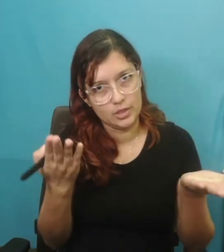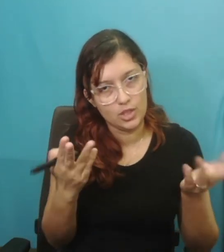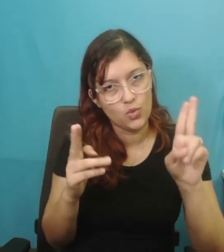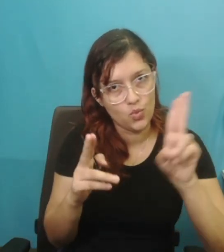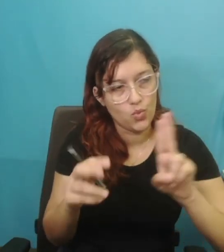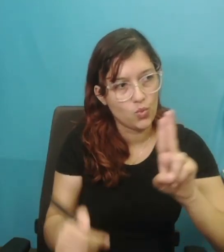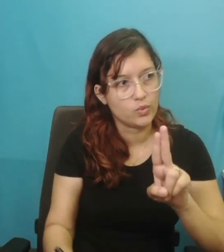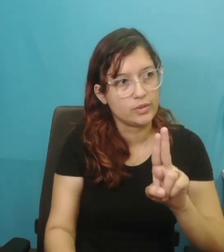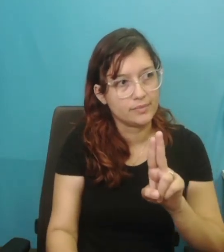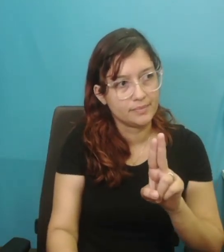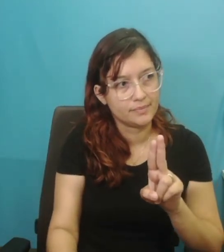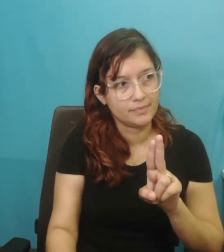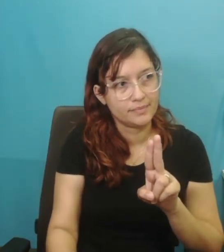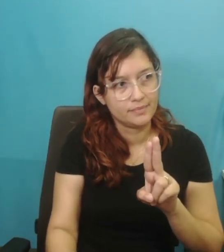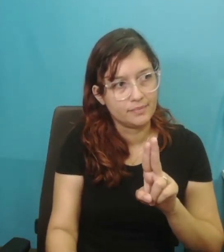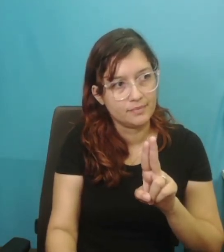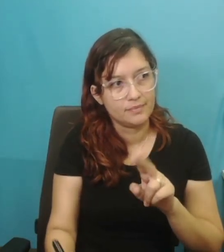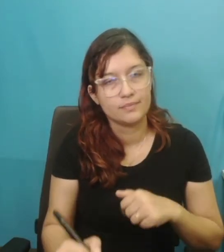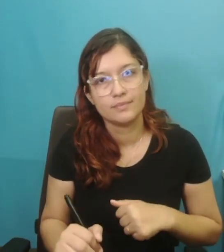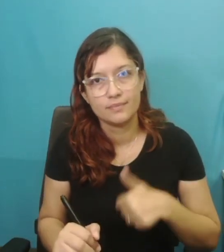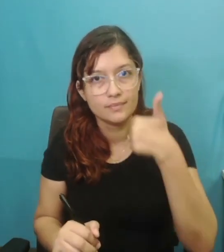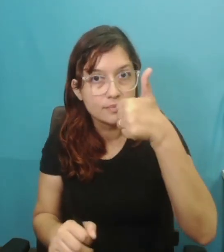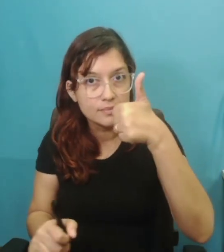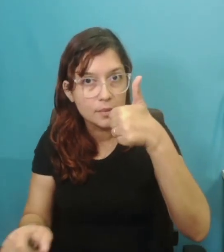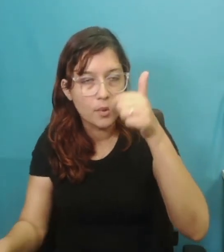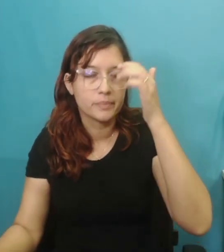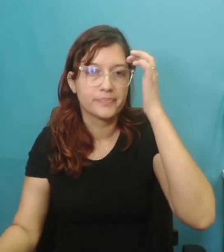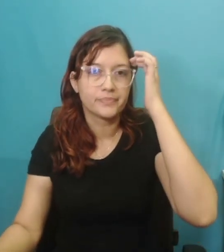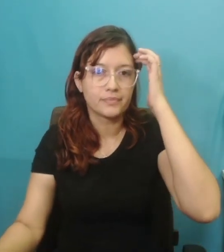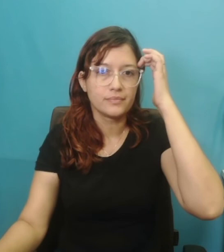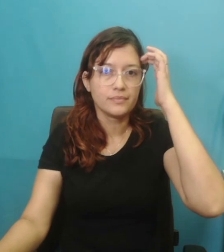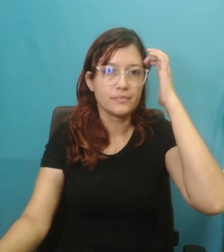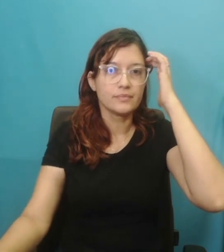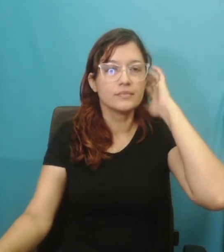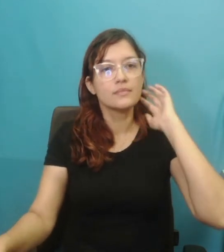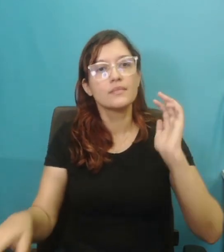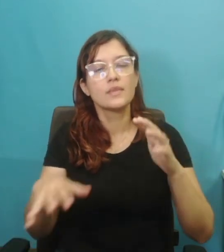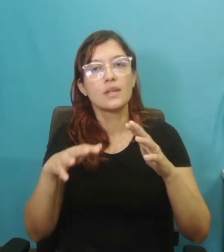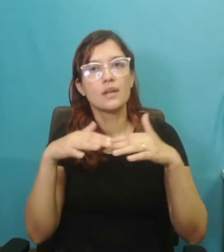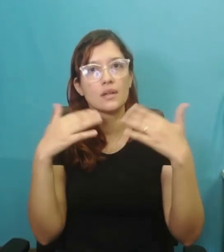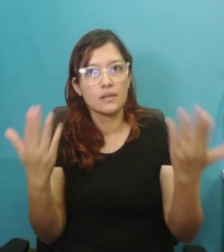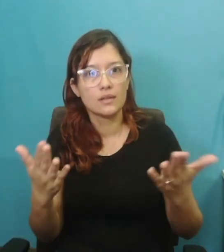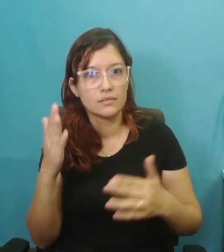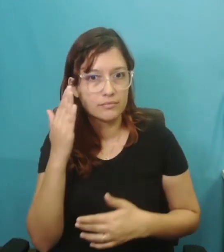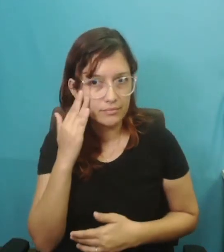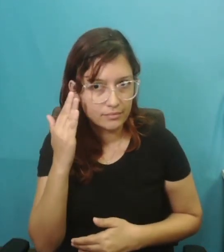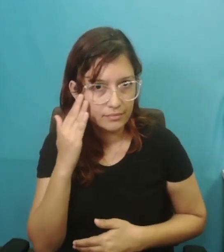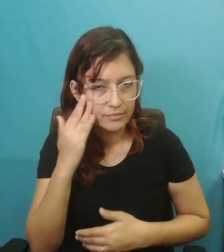Viu que tem lá metros. Então, por isso que convertemos. Beleza?